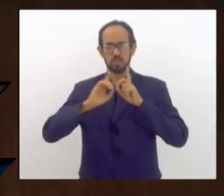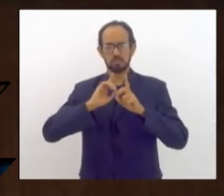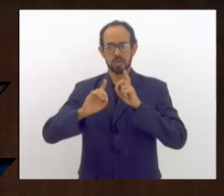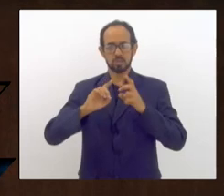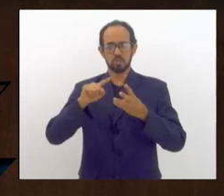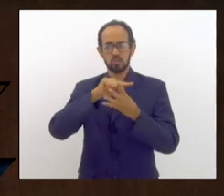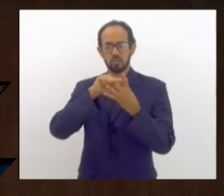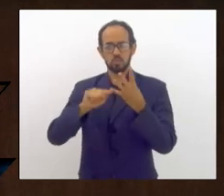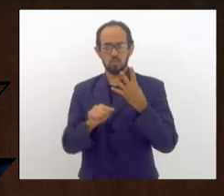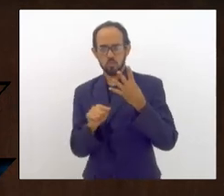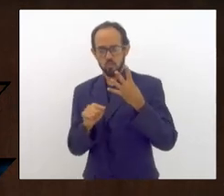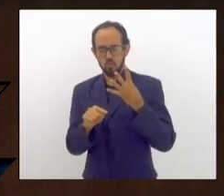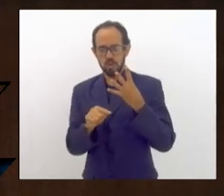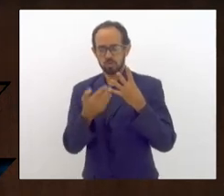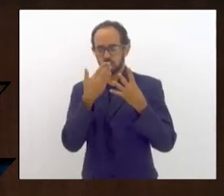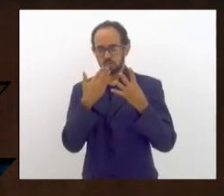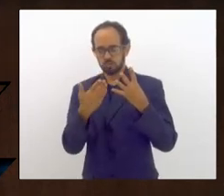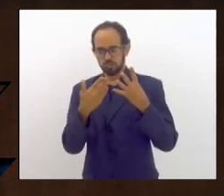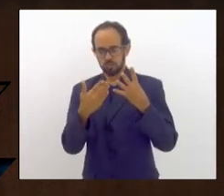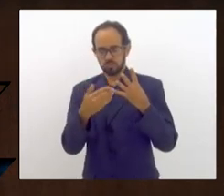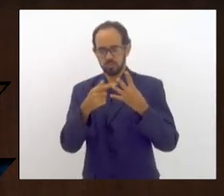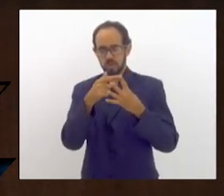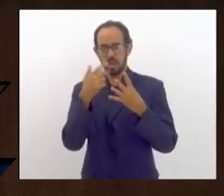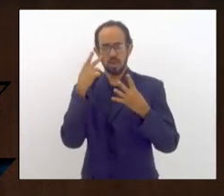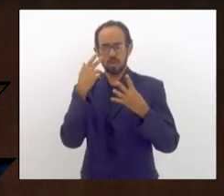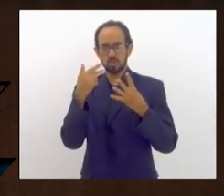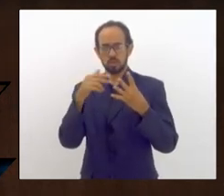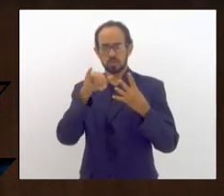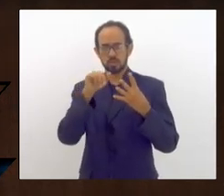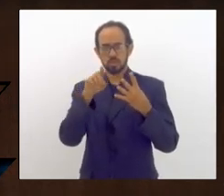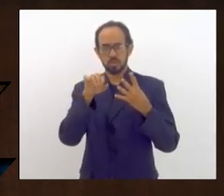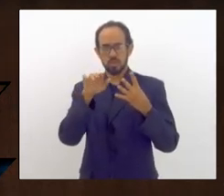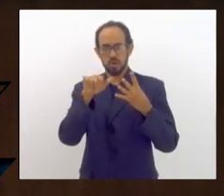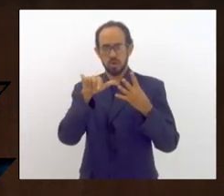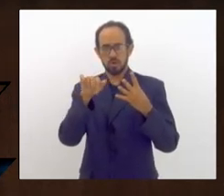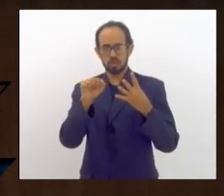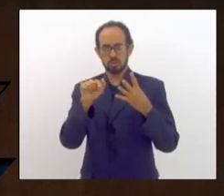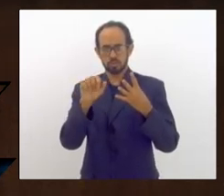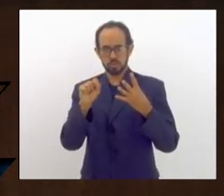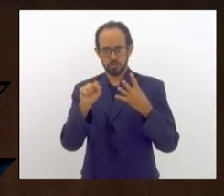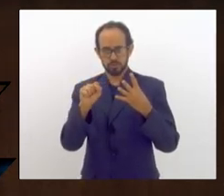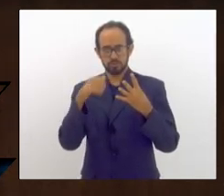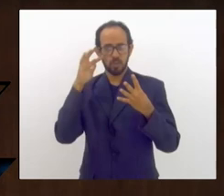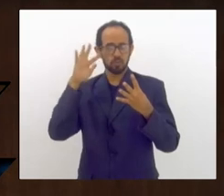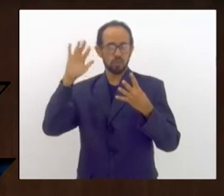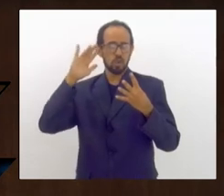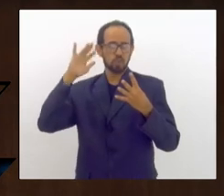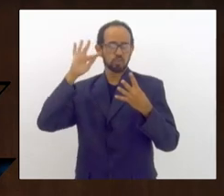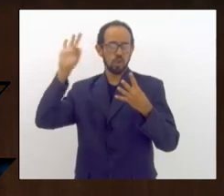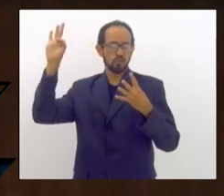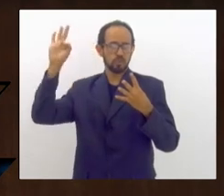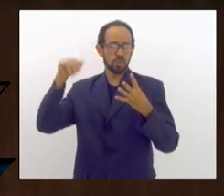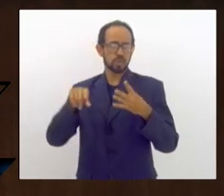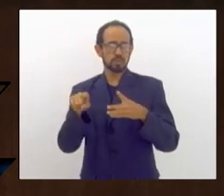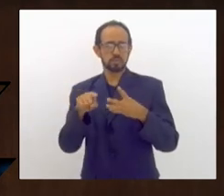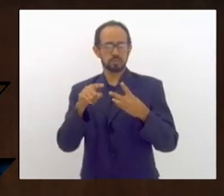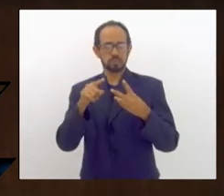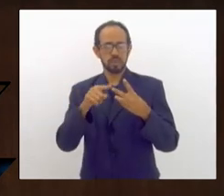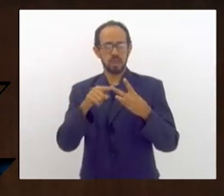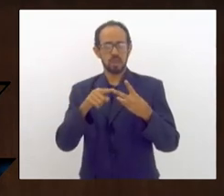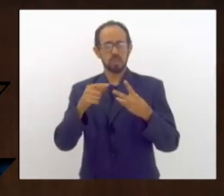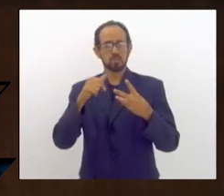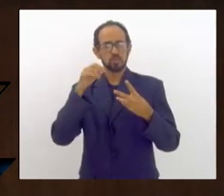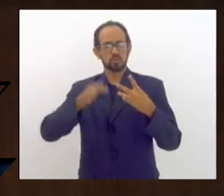quatro dimensões, que é a natureza ideológica, a natureza filosófica da discussão, a natureza